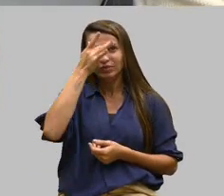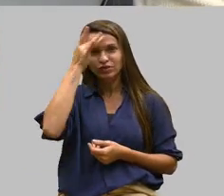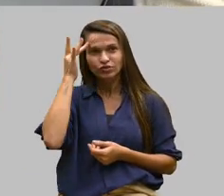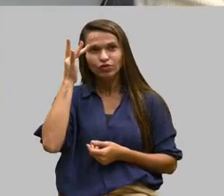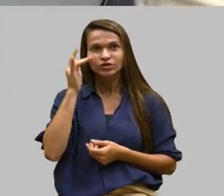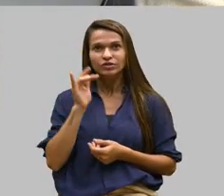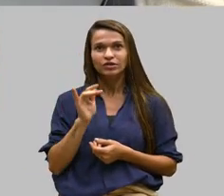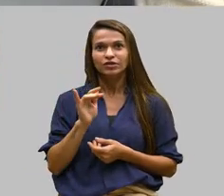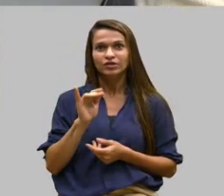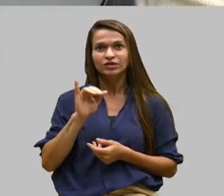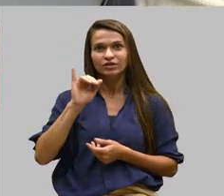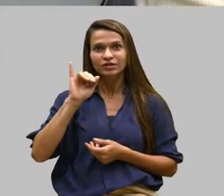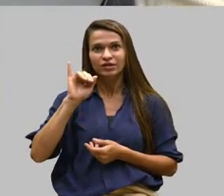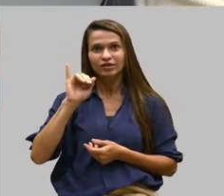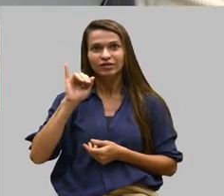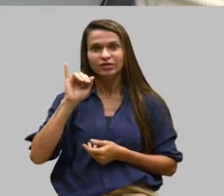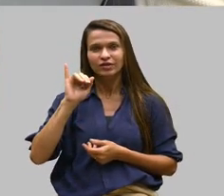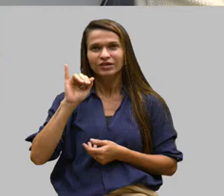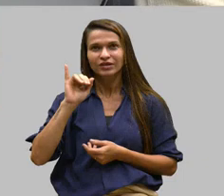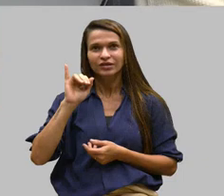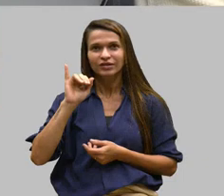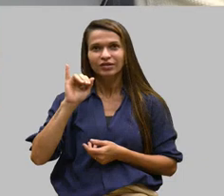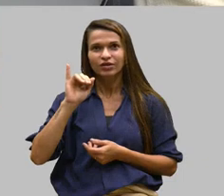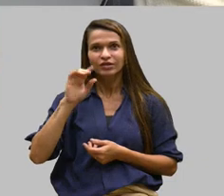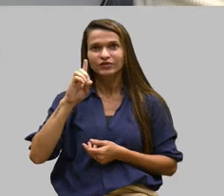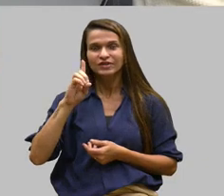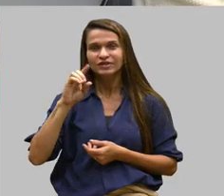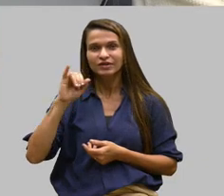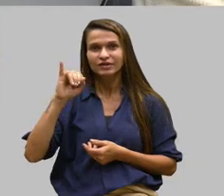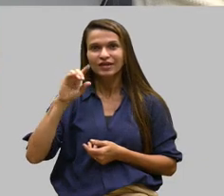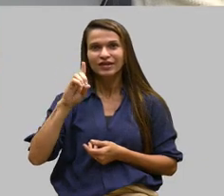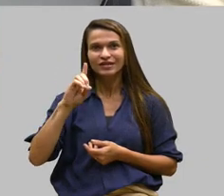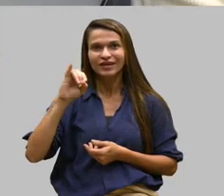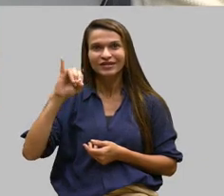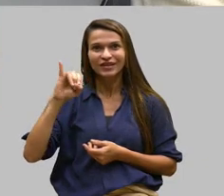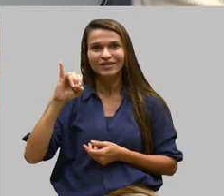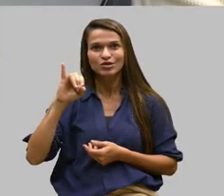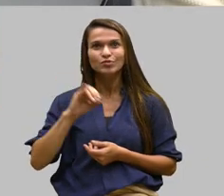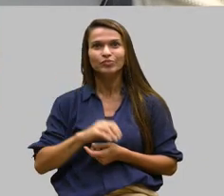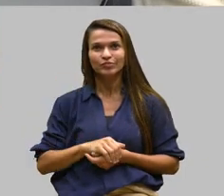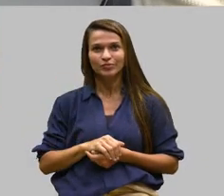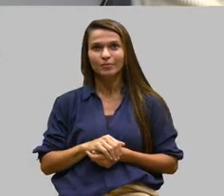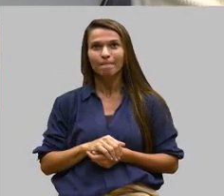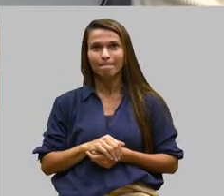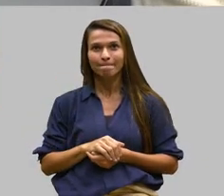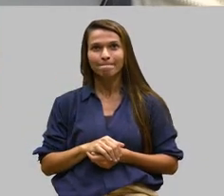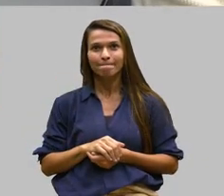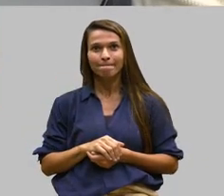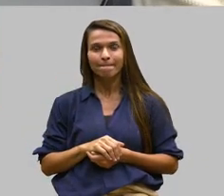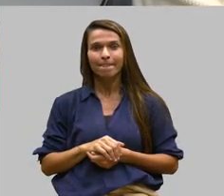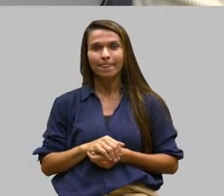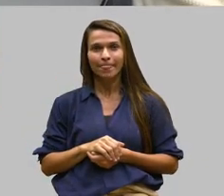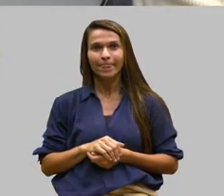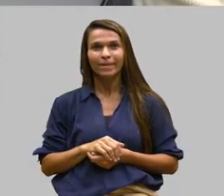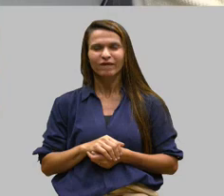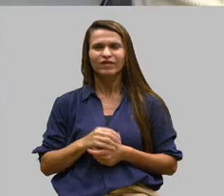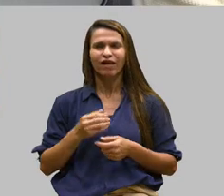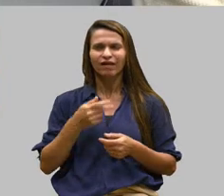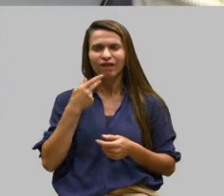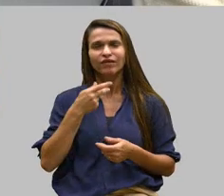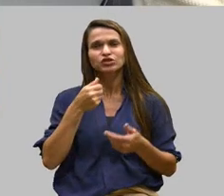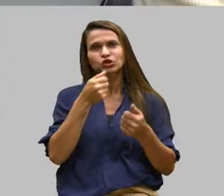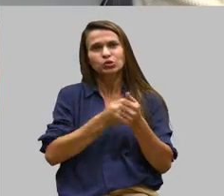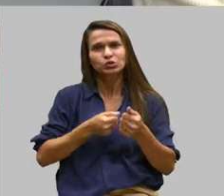é isso que a gente sonha a gente sonha deputados né ainda mais presente que esse dia da luta não exista né porque fica falando de luta cansa